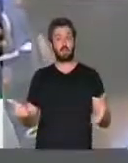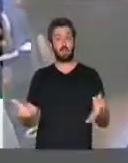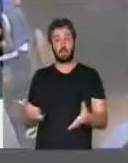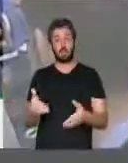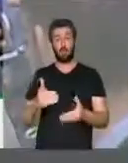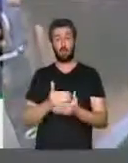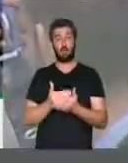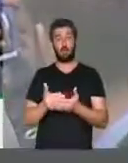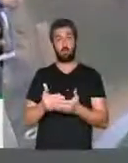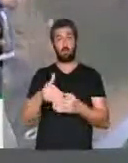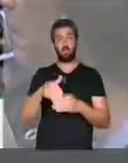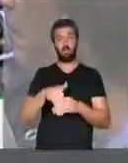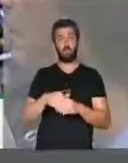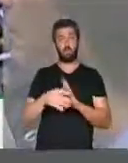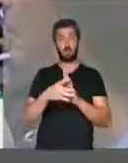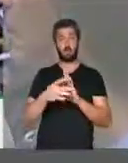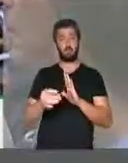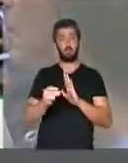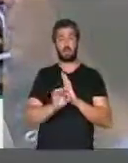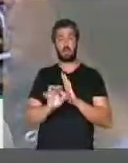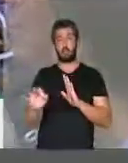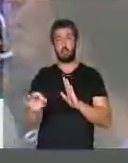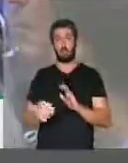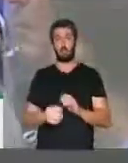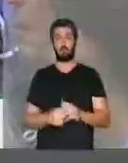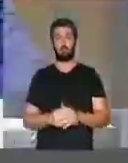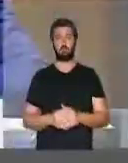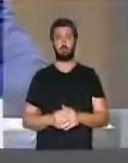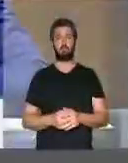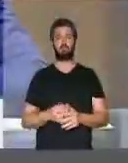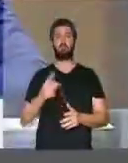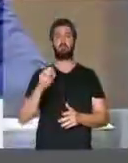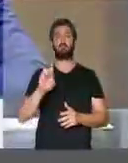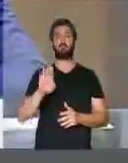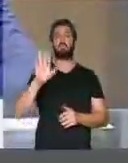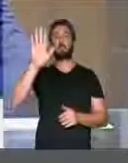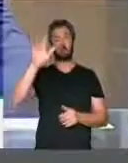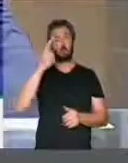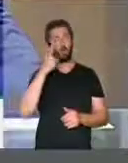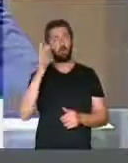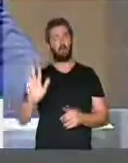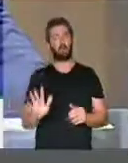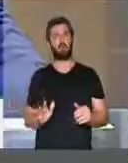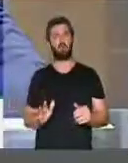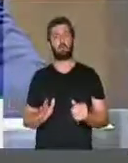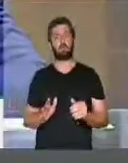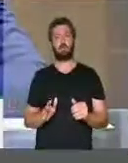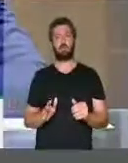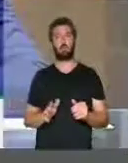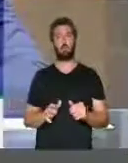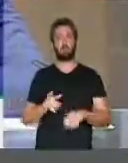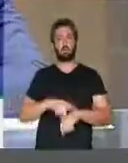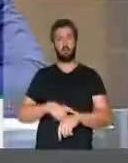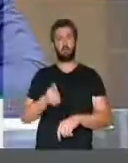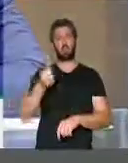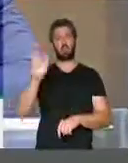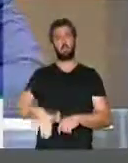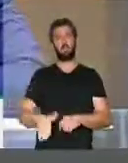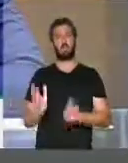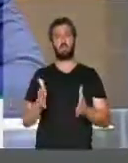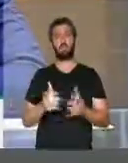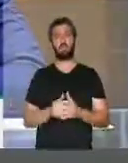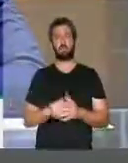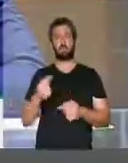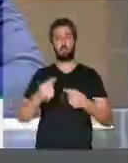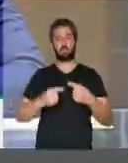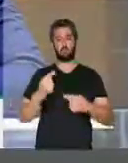agora, sem ressalvado e destaque. Como voto o PSDB? Presidente, olha, quase 18h, essa discussão